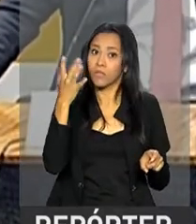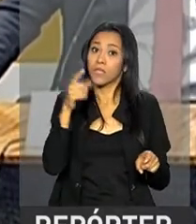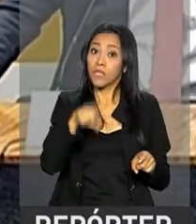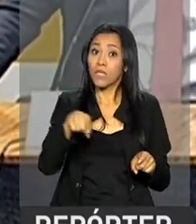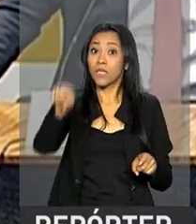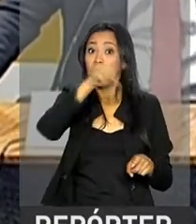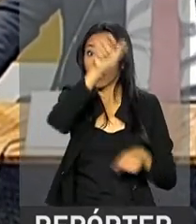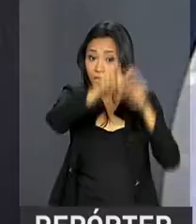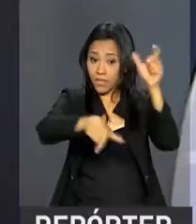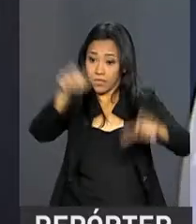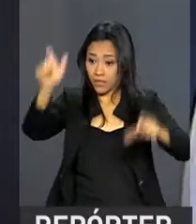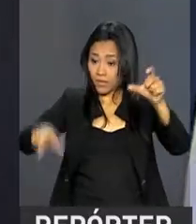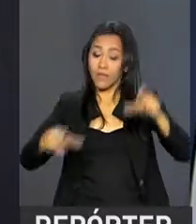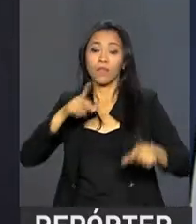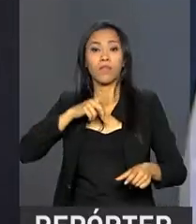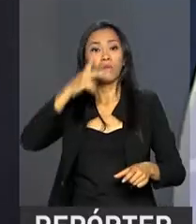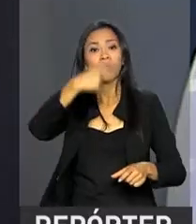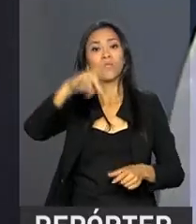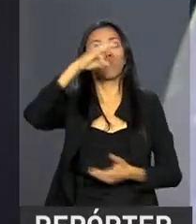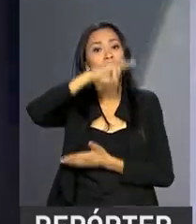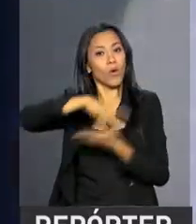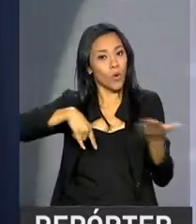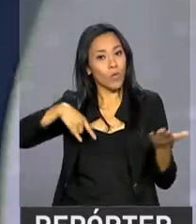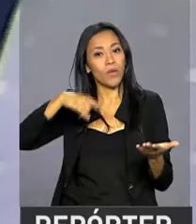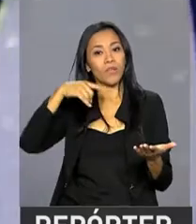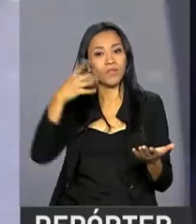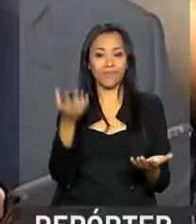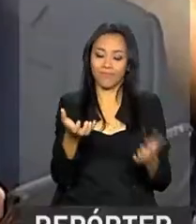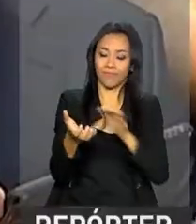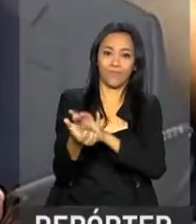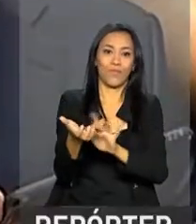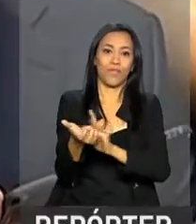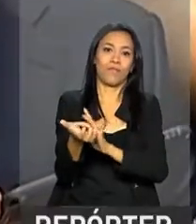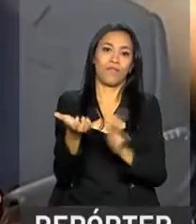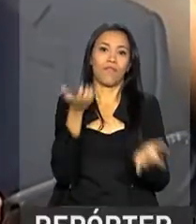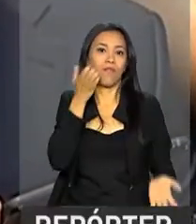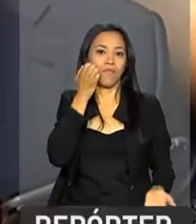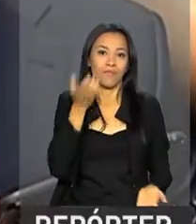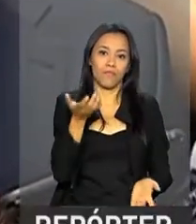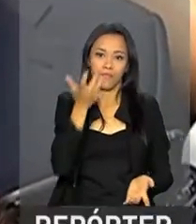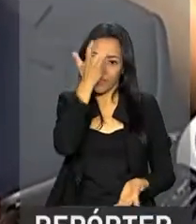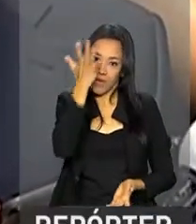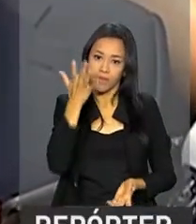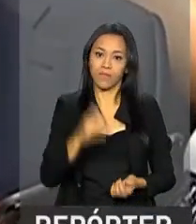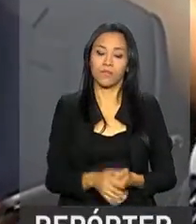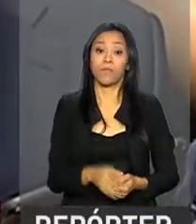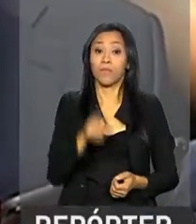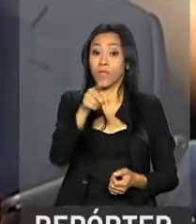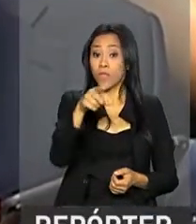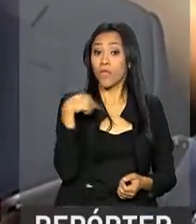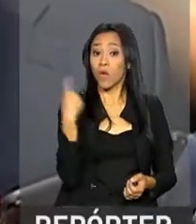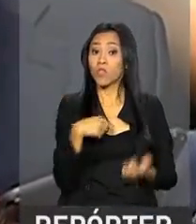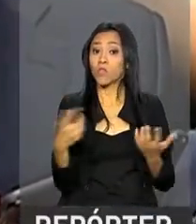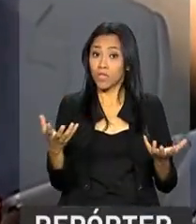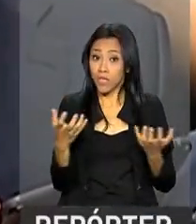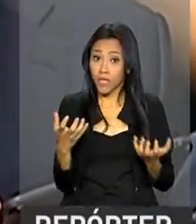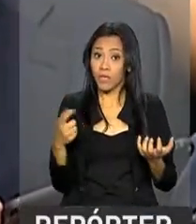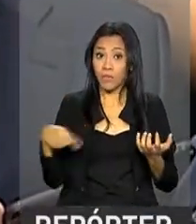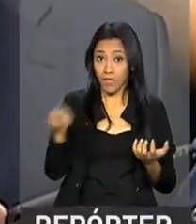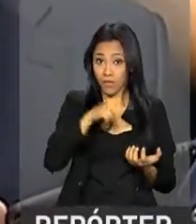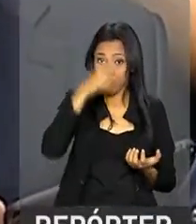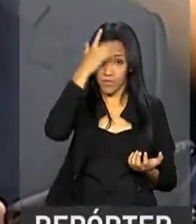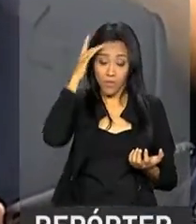documento oficial de identificação na tela do celular nós estamos fazendo é facilitada uma outra alternativa aos